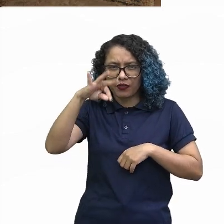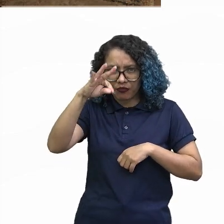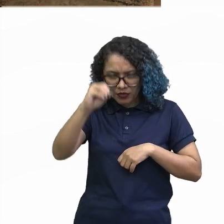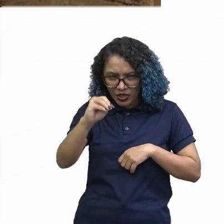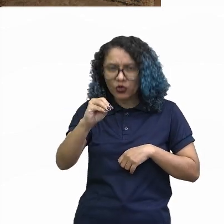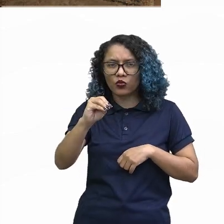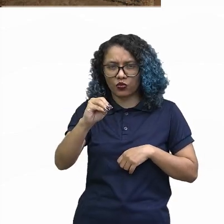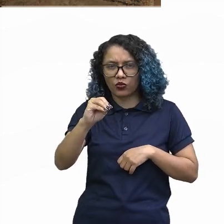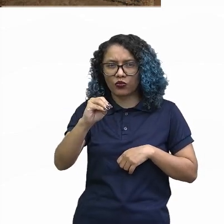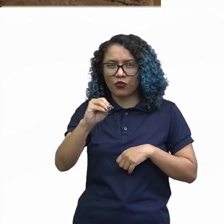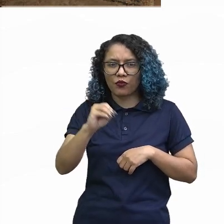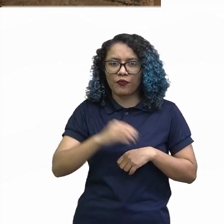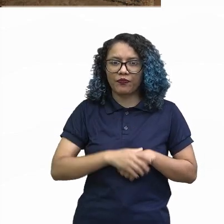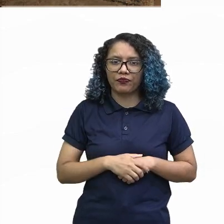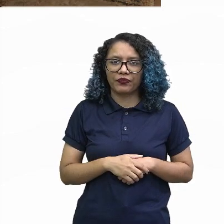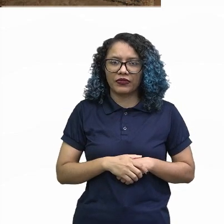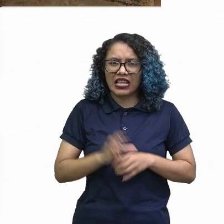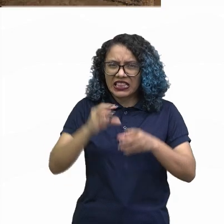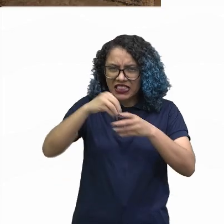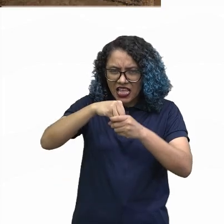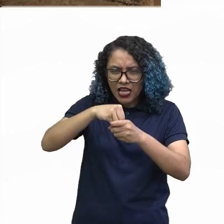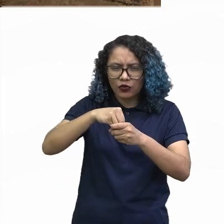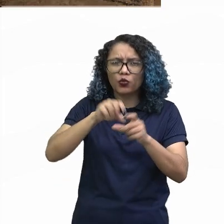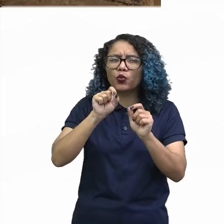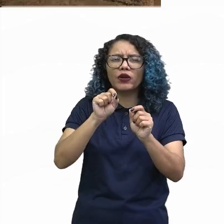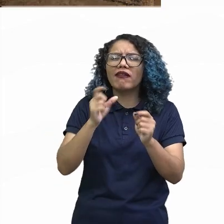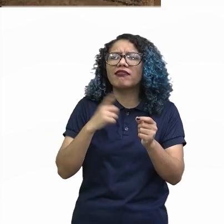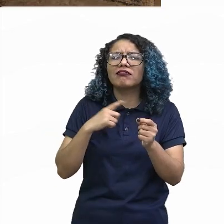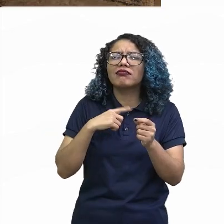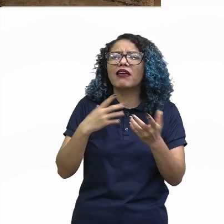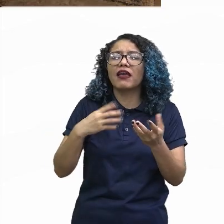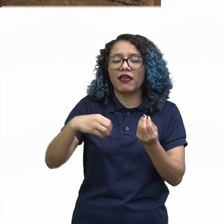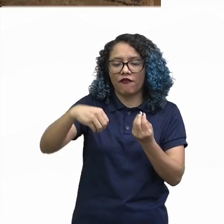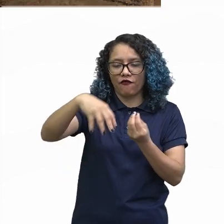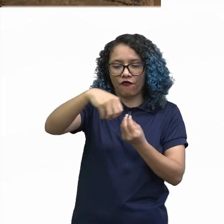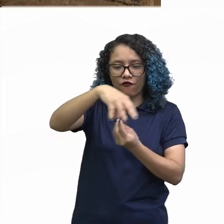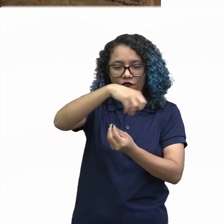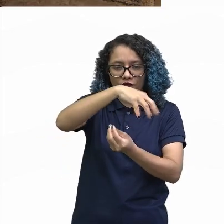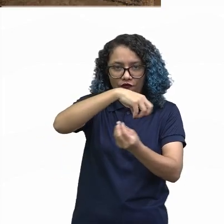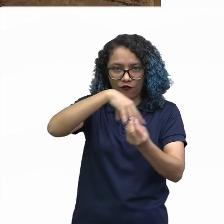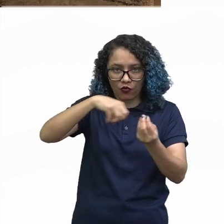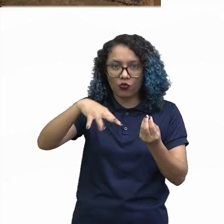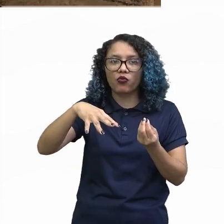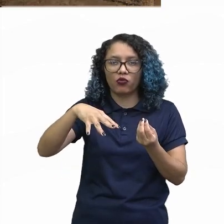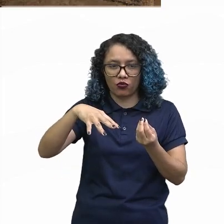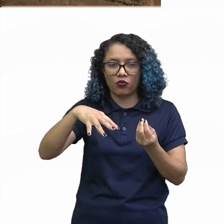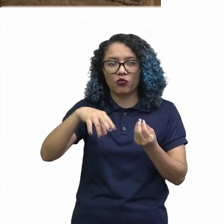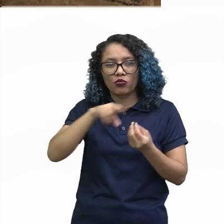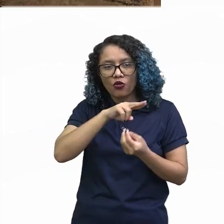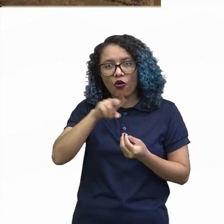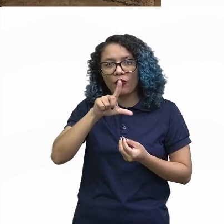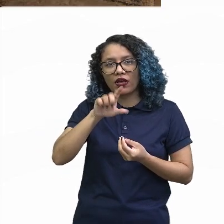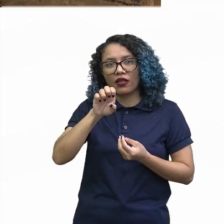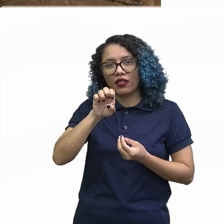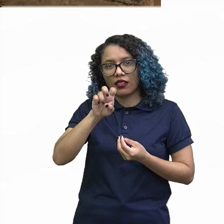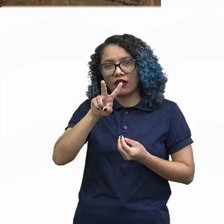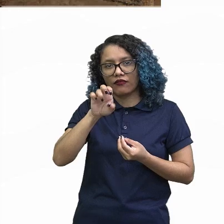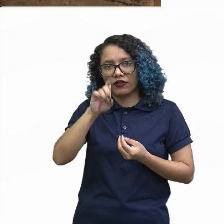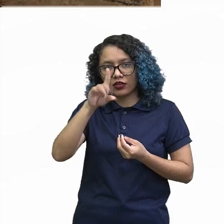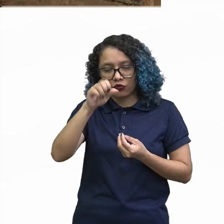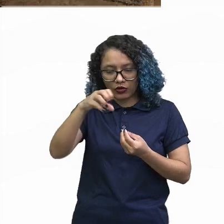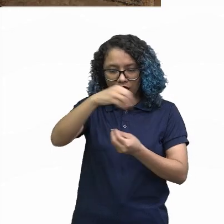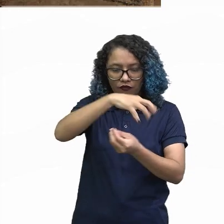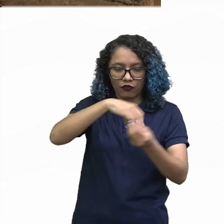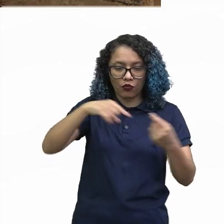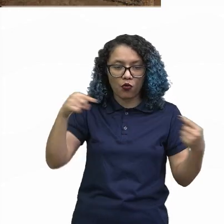dentro daquele pacotinho? Ele vai carregar um fungo, que é uma levedura. Então, esse fungo, ele é o quê? Um ser vivo.